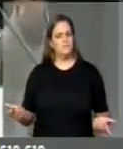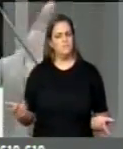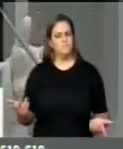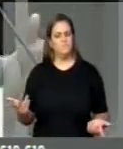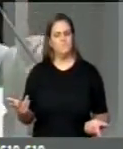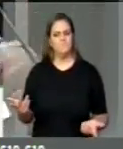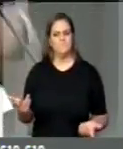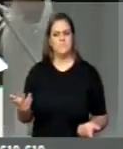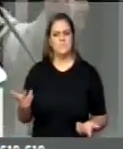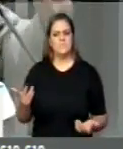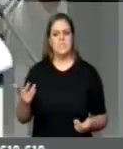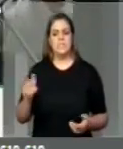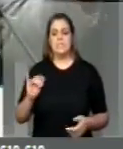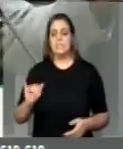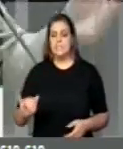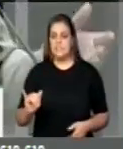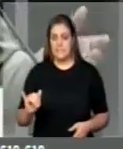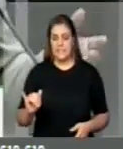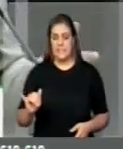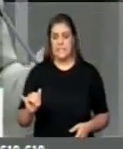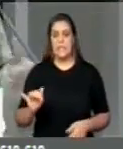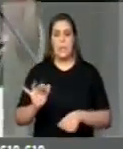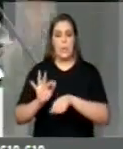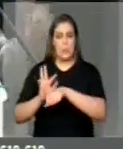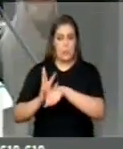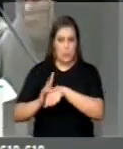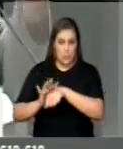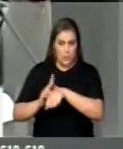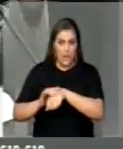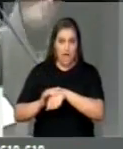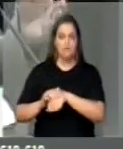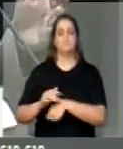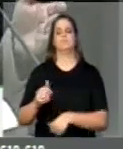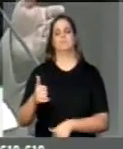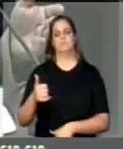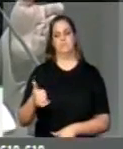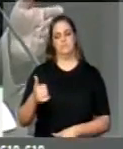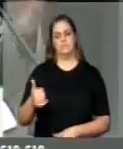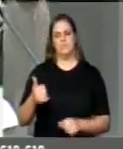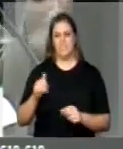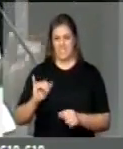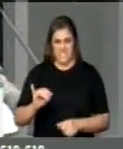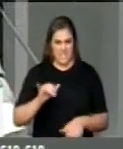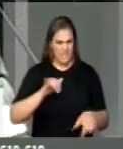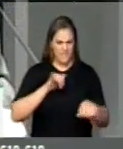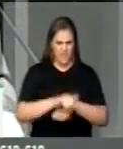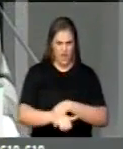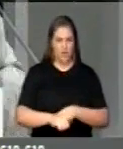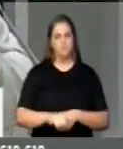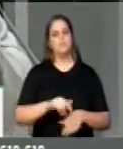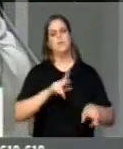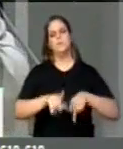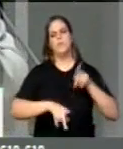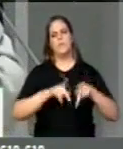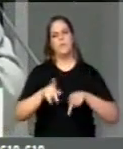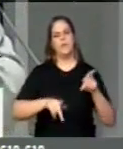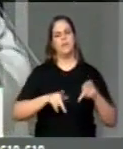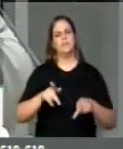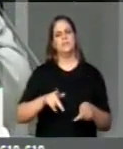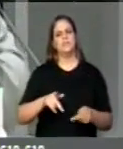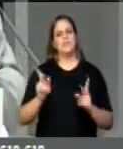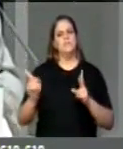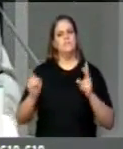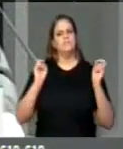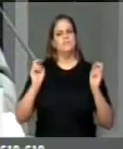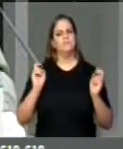situação de saúde, que pode atingir 2 ou 3, ele estará se condenando à execração pública. Fugiu